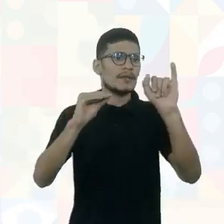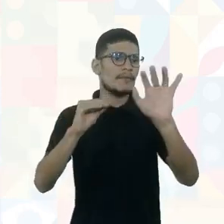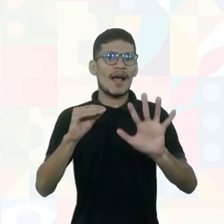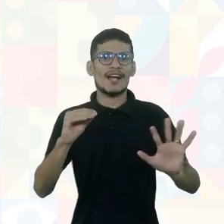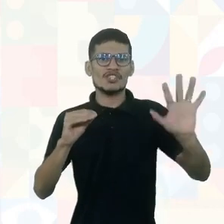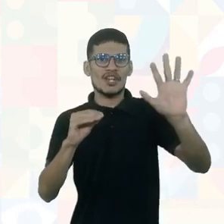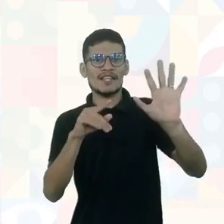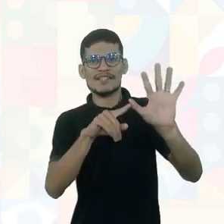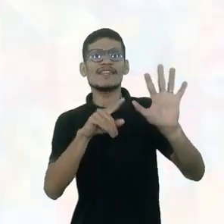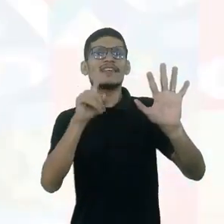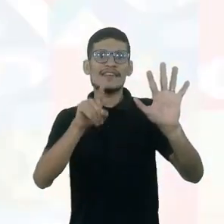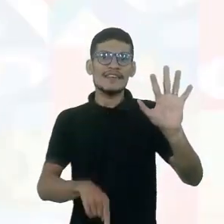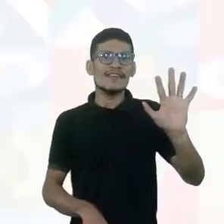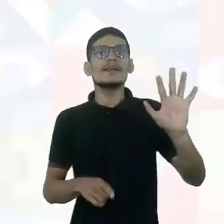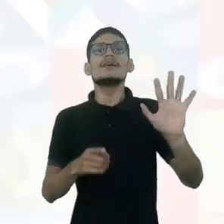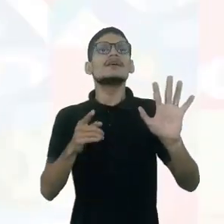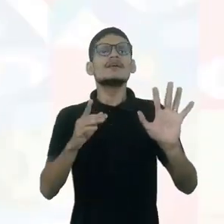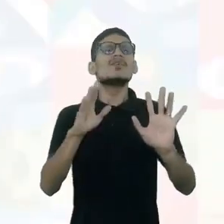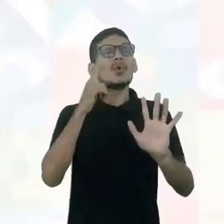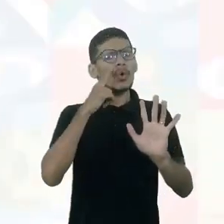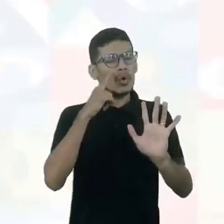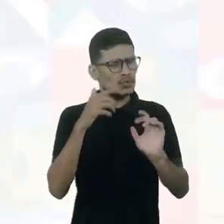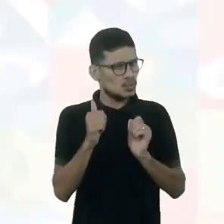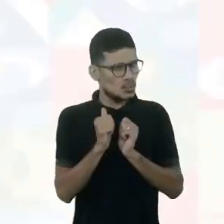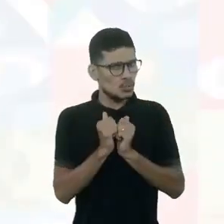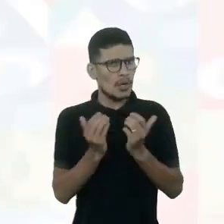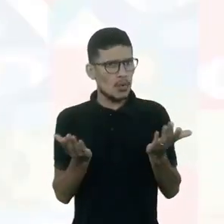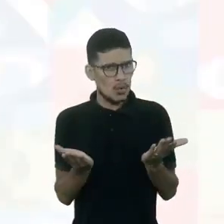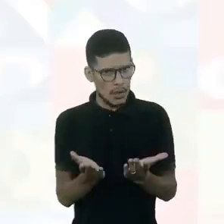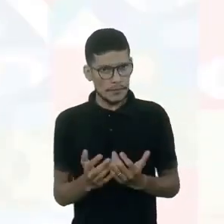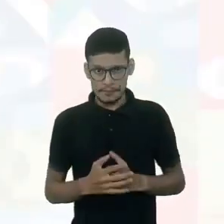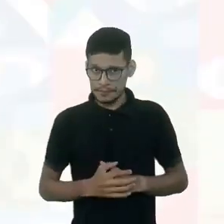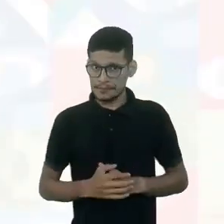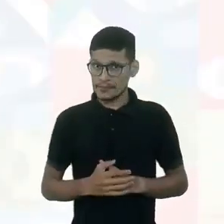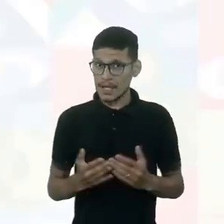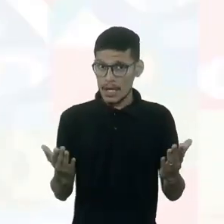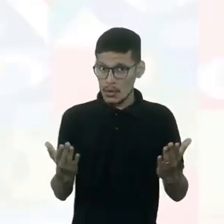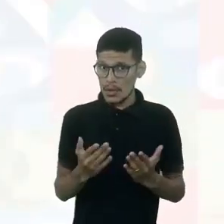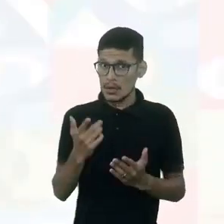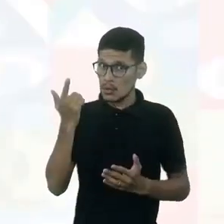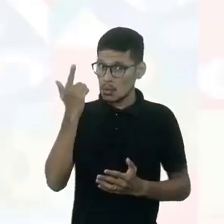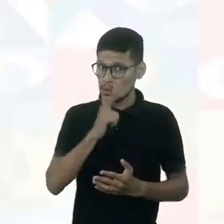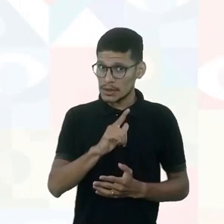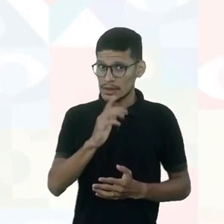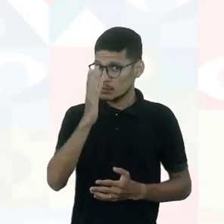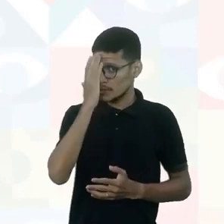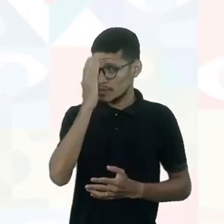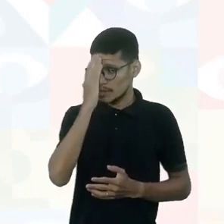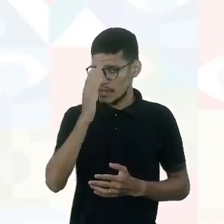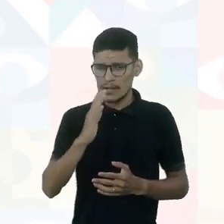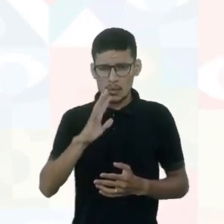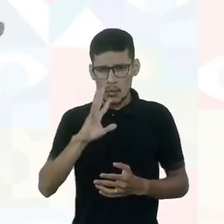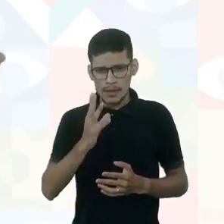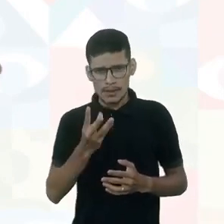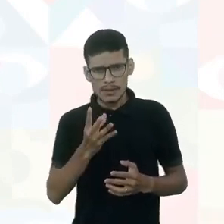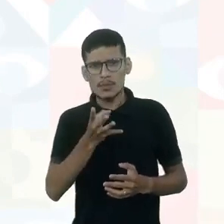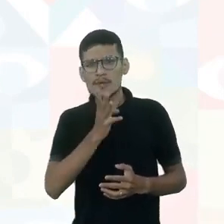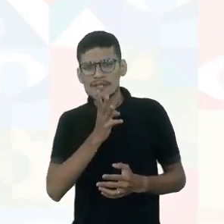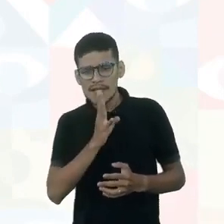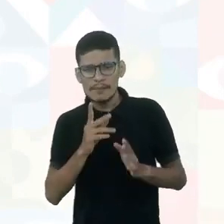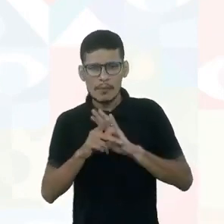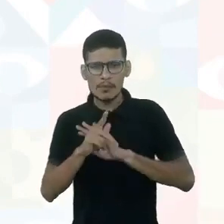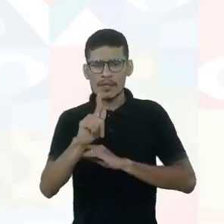perceber? Então, assim, junto aqui comigo, a gente agora conseguiu conhecer o GIMP